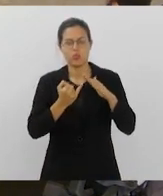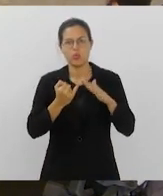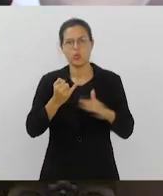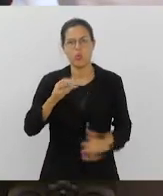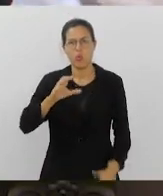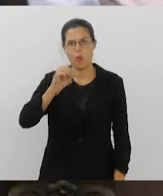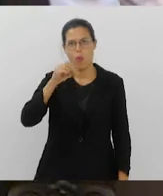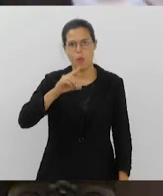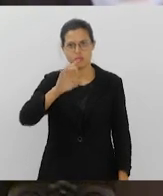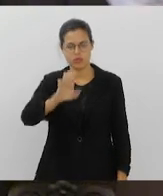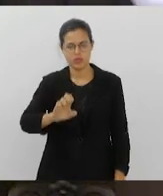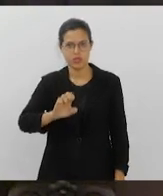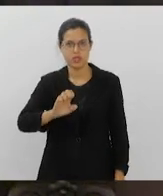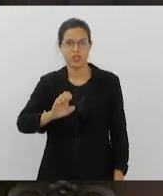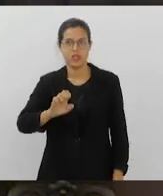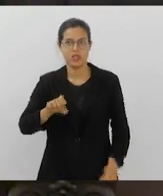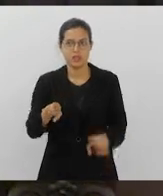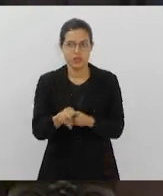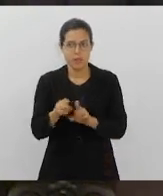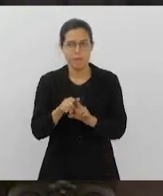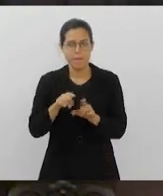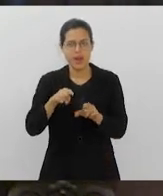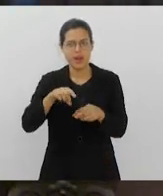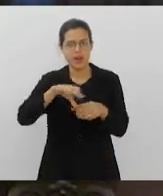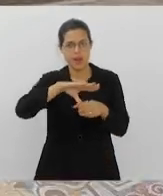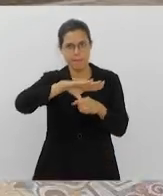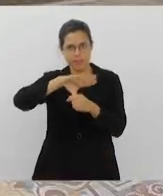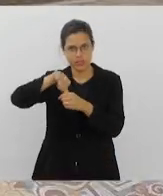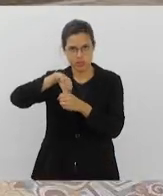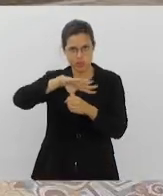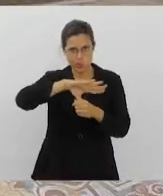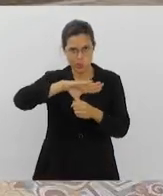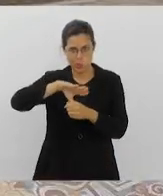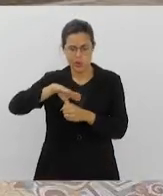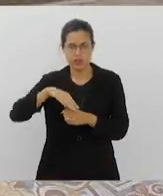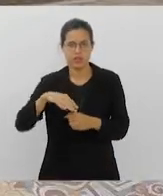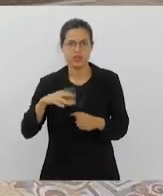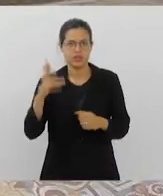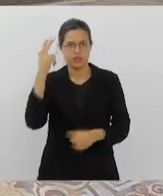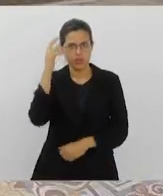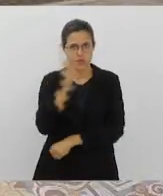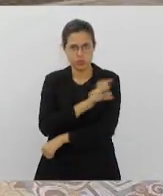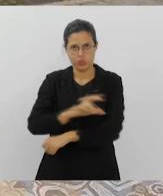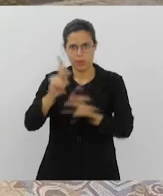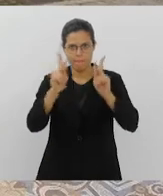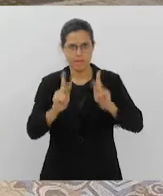e embaixador da cultura, paz e justiça. Obrigado, meu amigo.